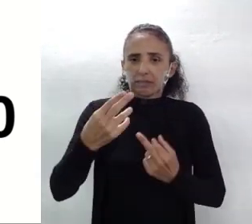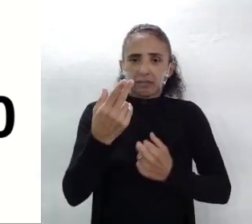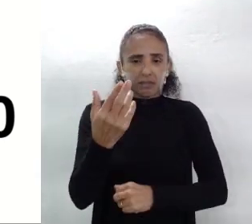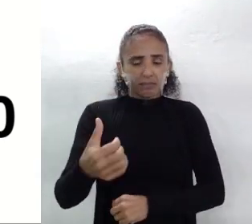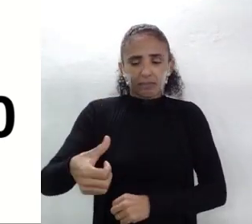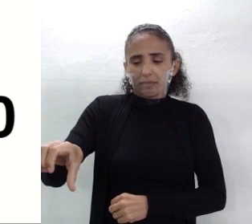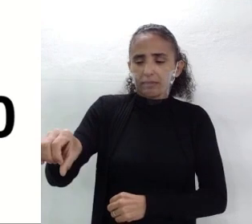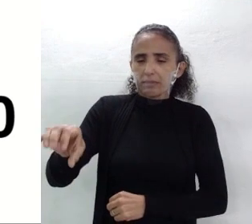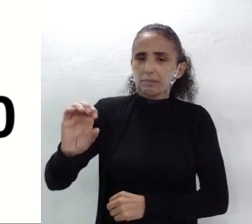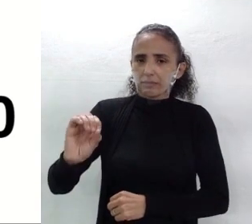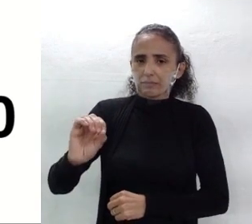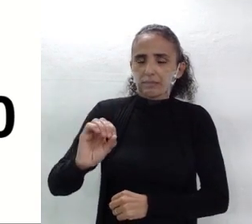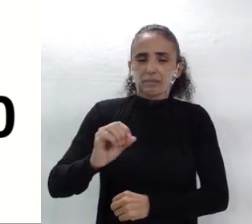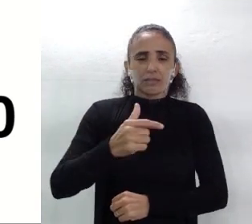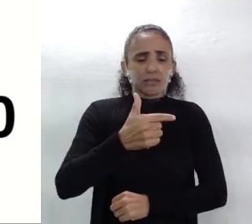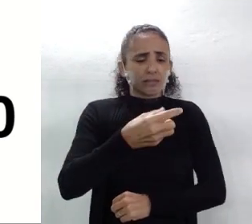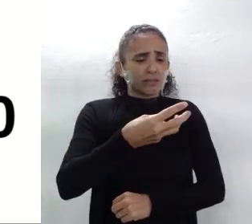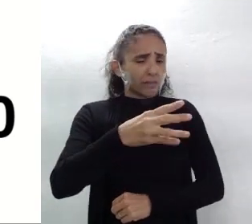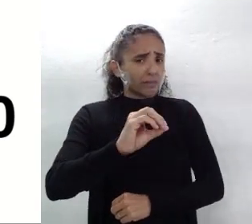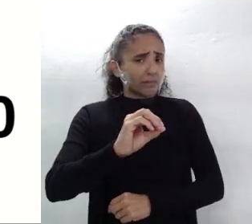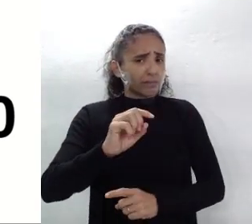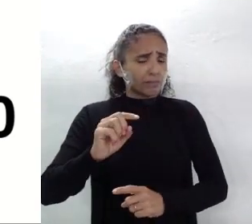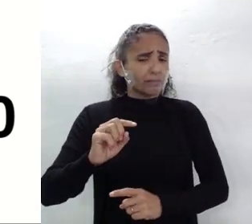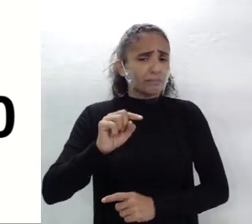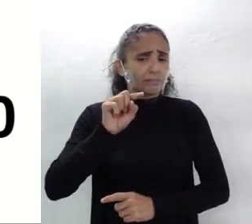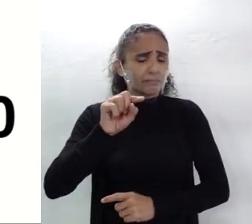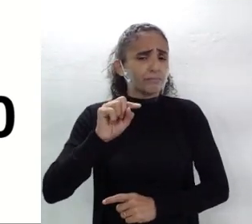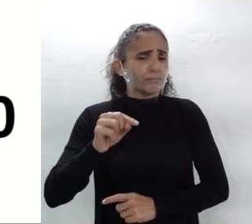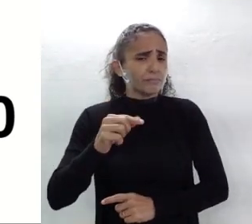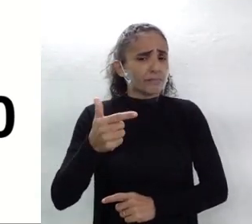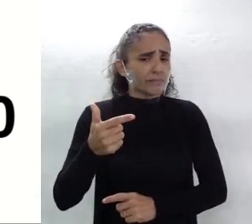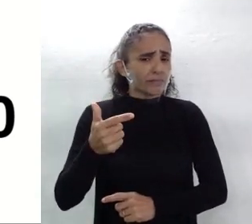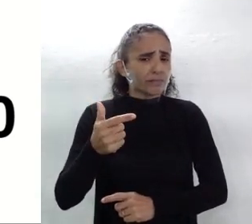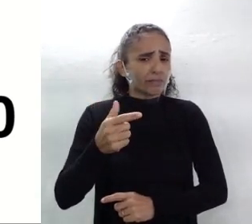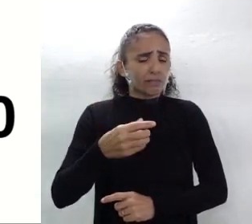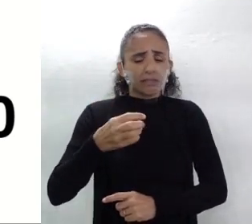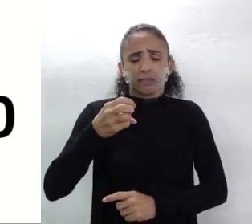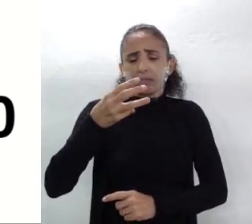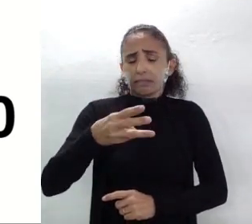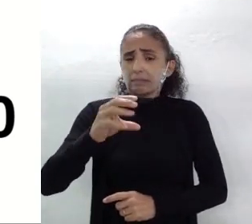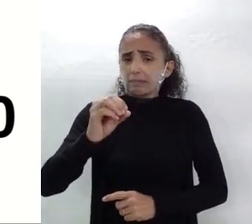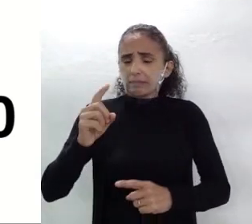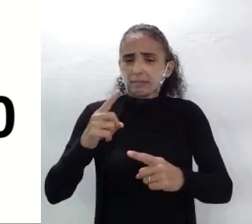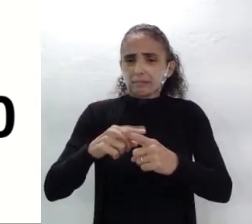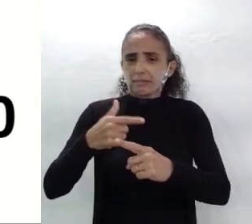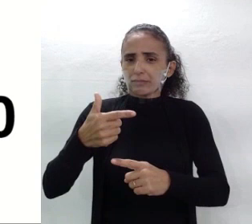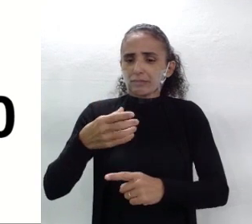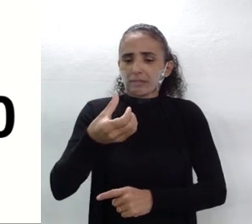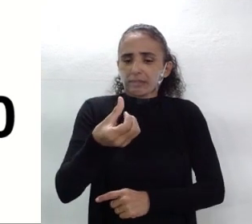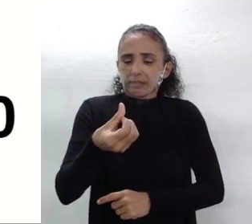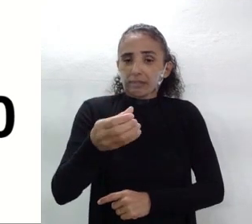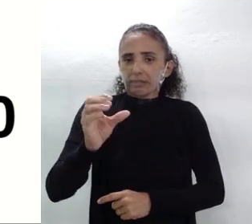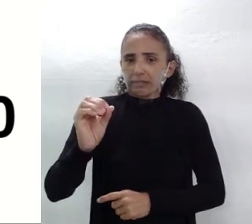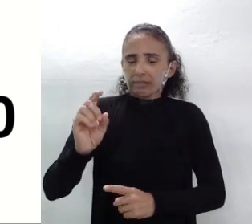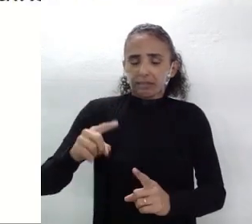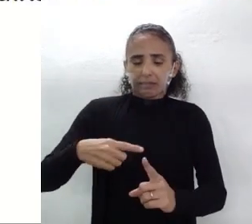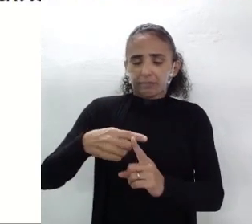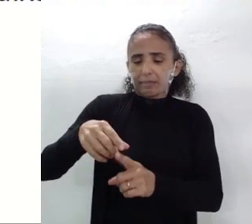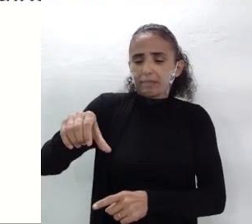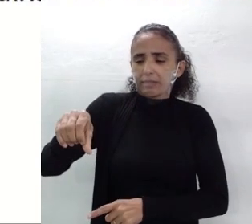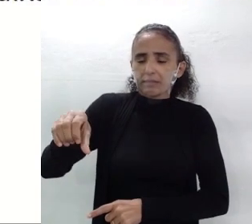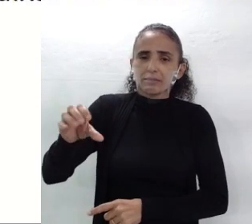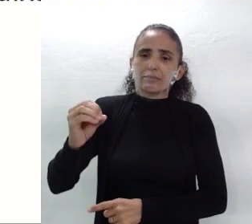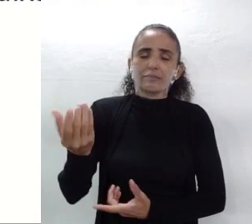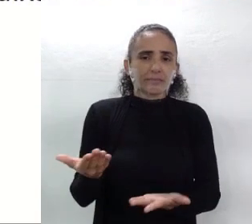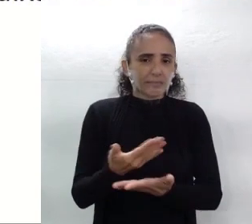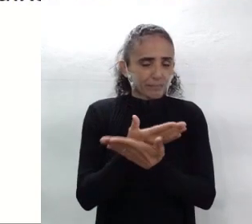o valor. 2 vezes 30 e 30. 2 vezes 30 é 60. 60 mais 30 é 90. Então,